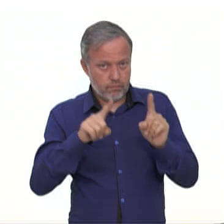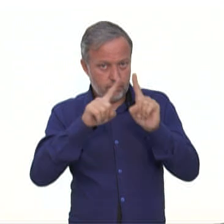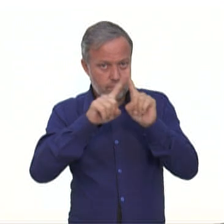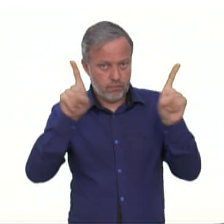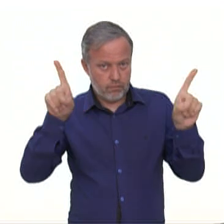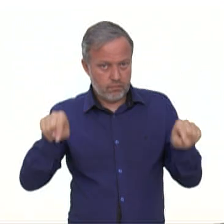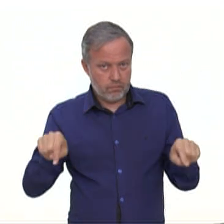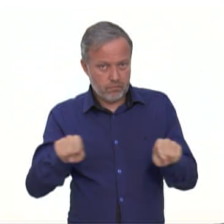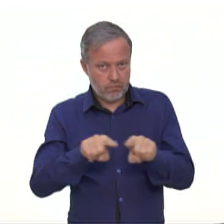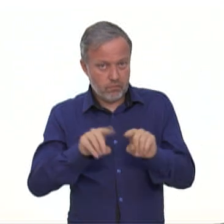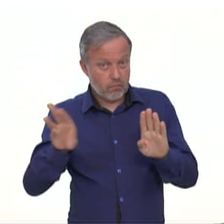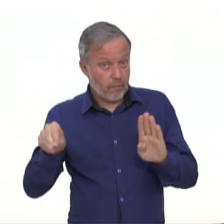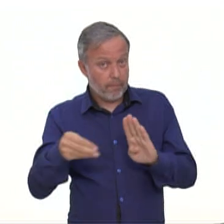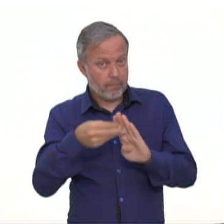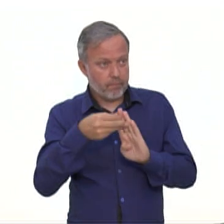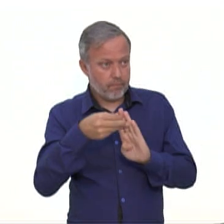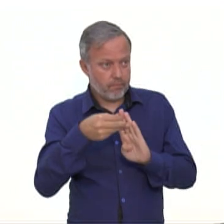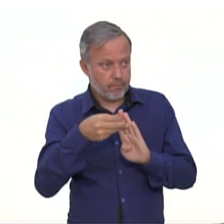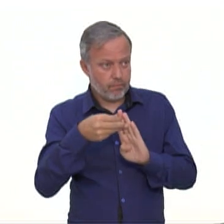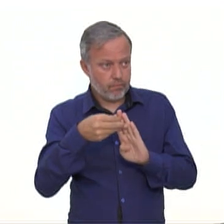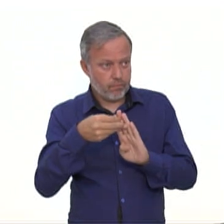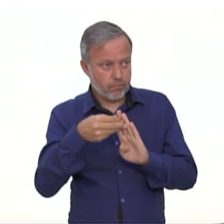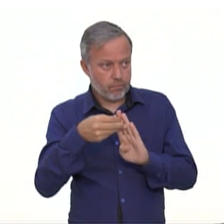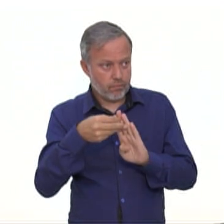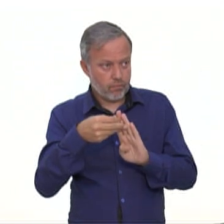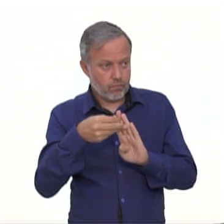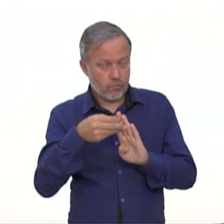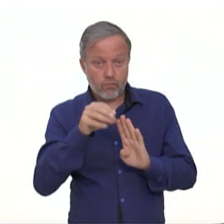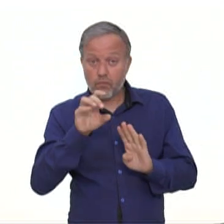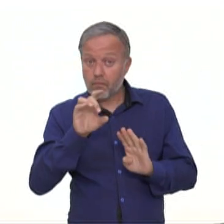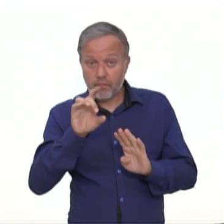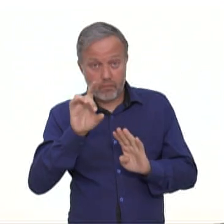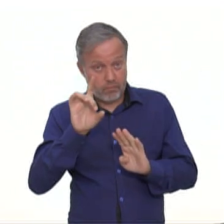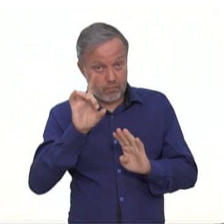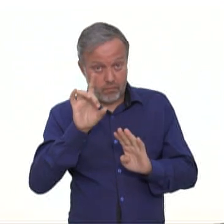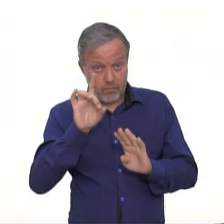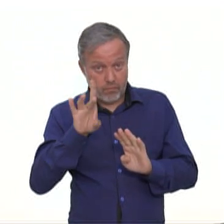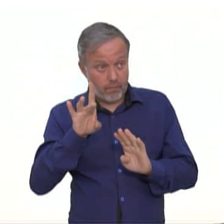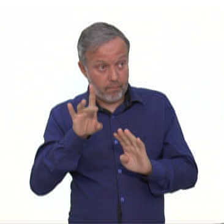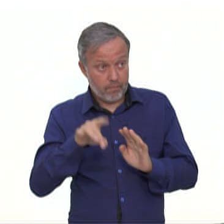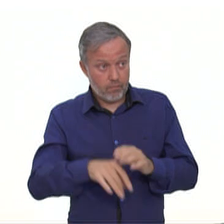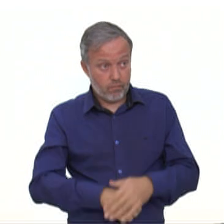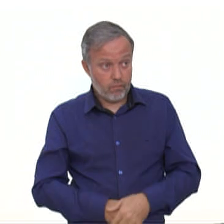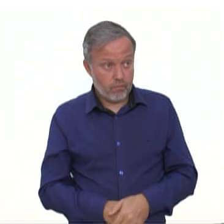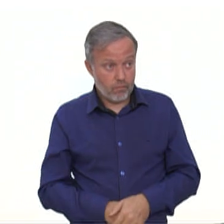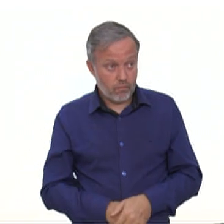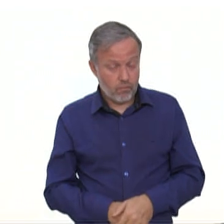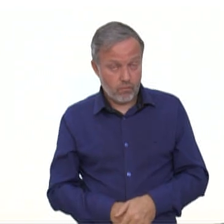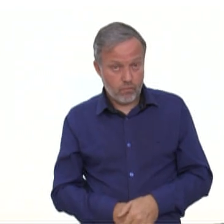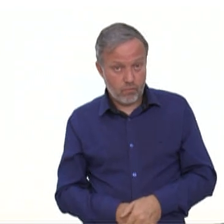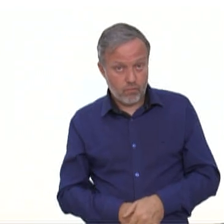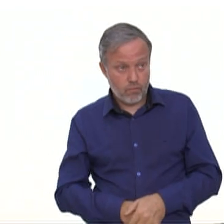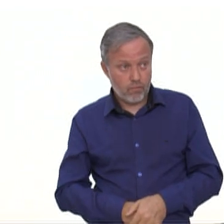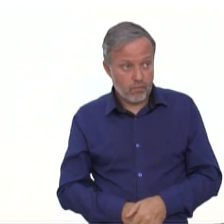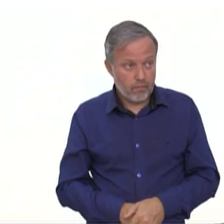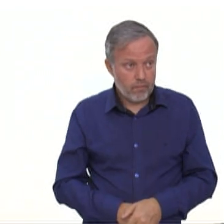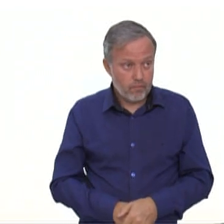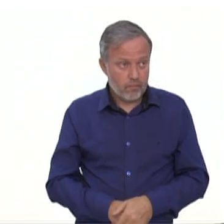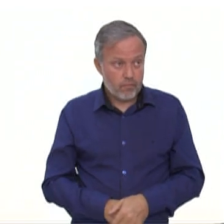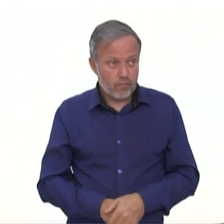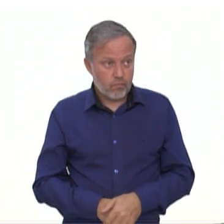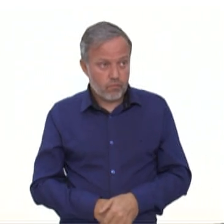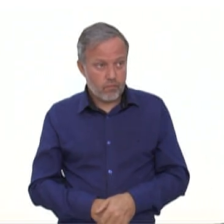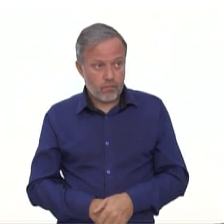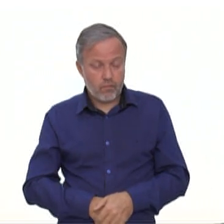tabelinha colocando lá. Podem colocar só as dicas da subjetiva,